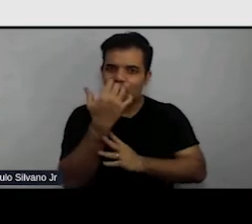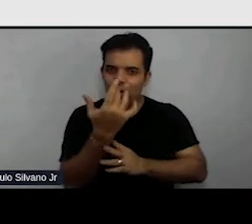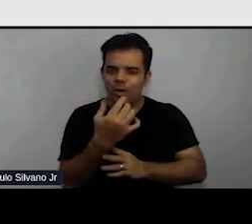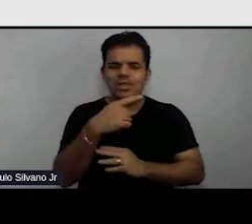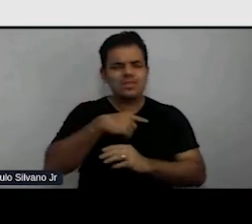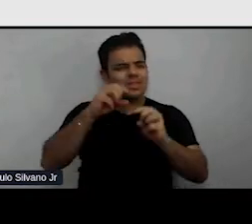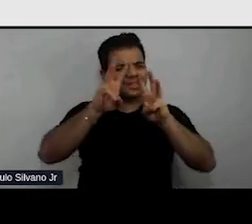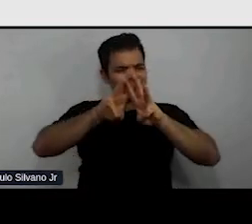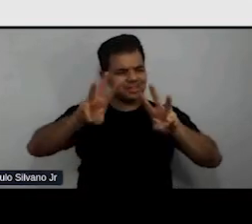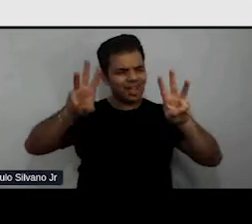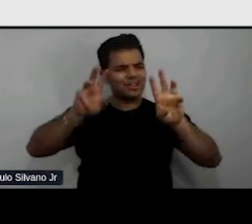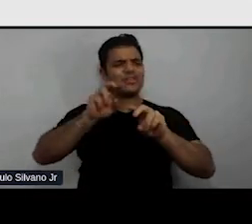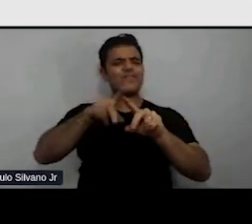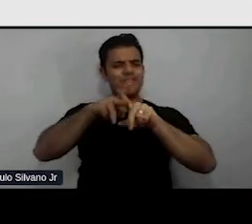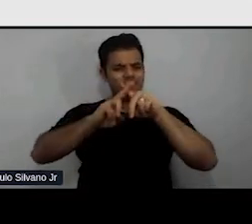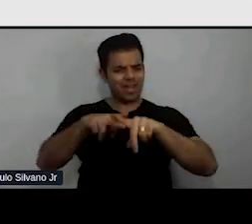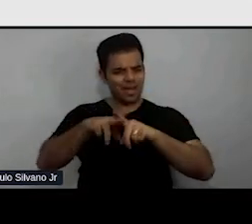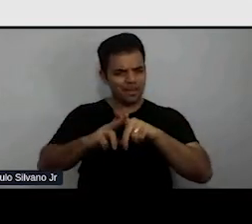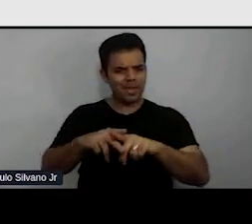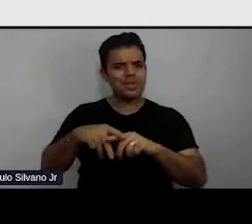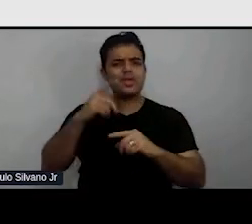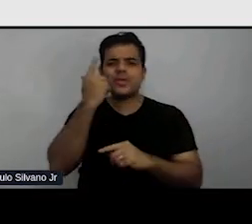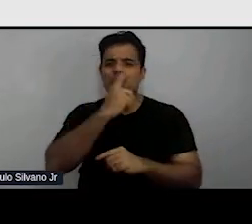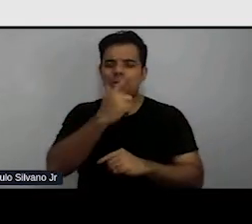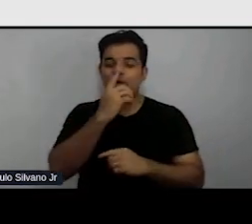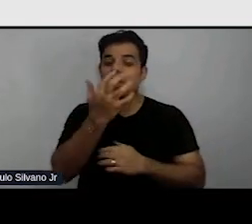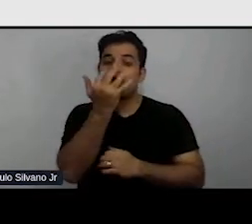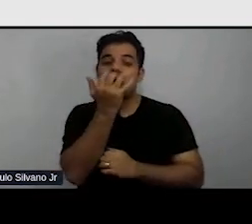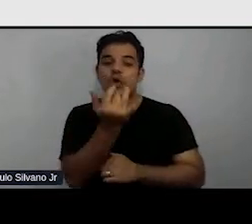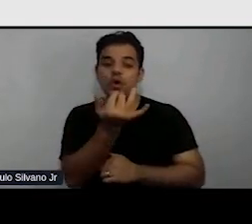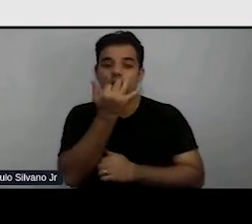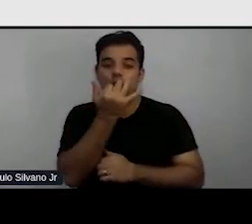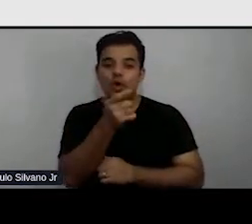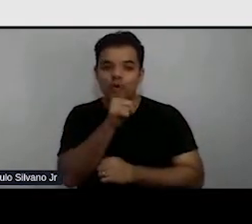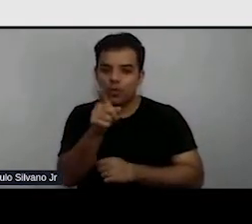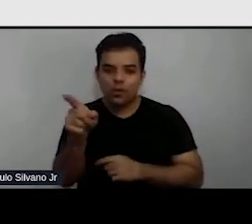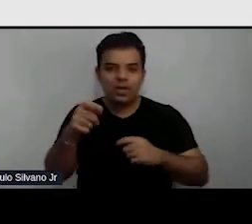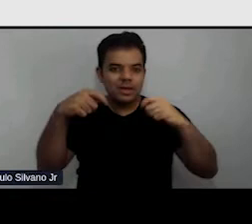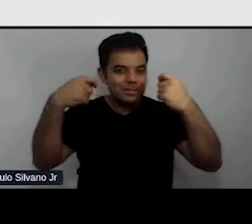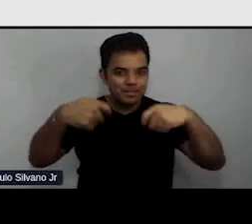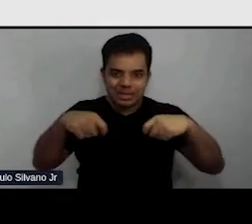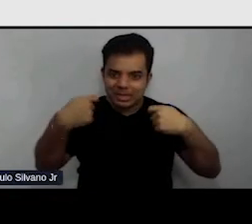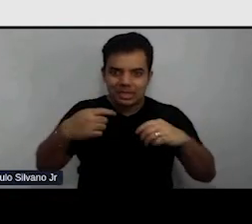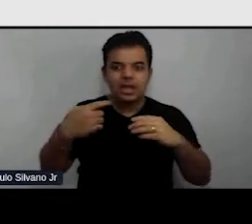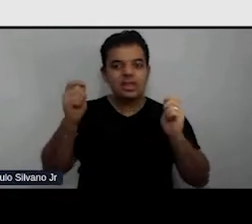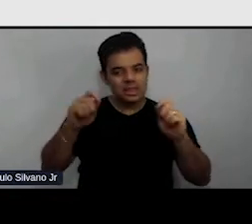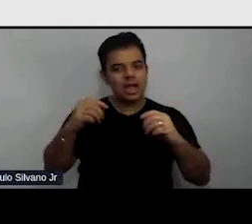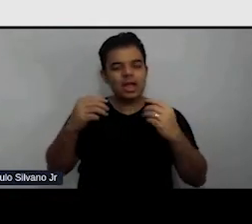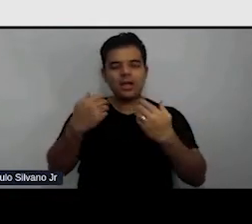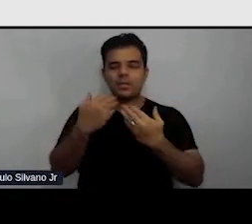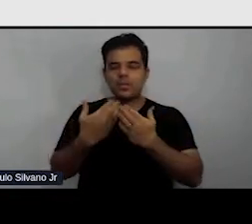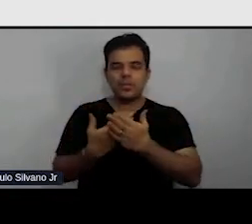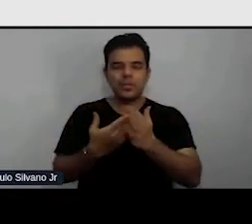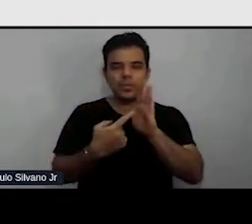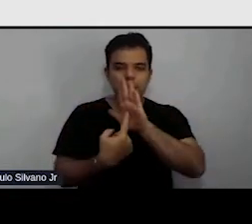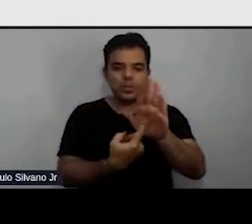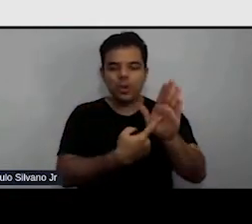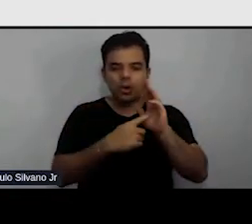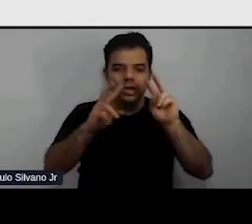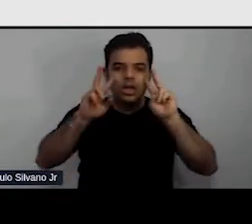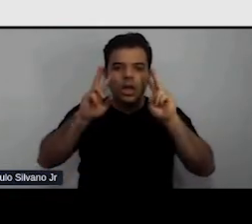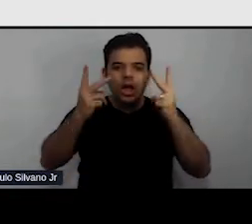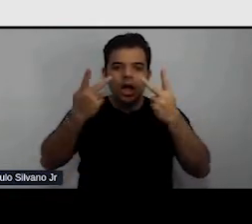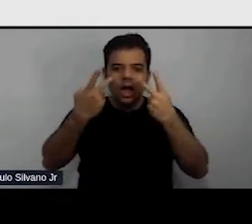algumas ferramentas que você pode colocar as cores que você precisa e ele mostra por tipo de daltonismo como ficariam